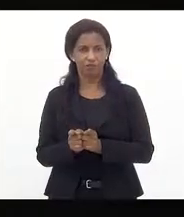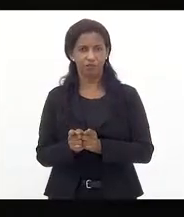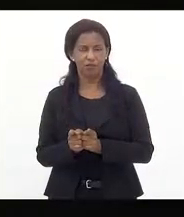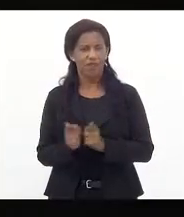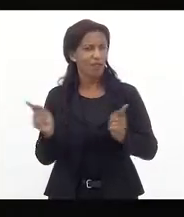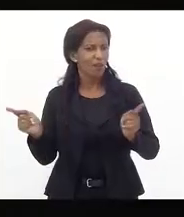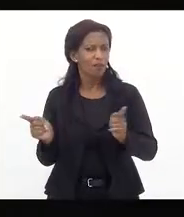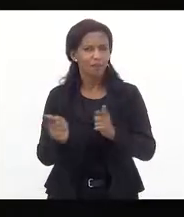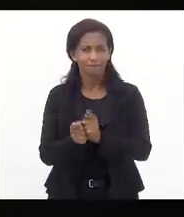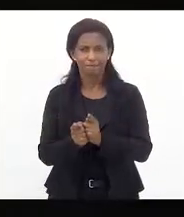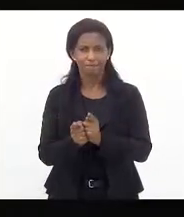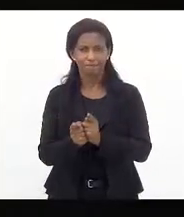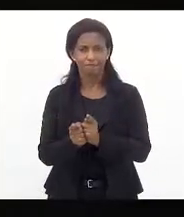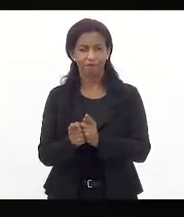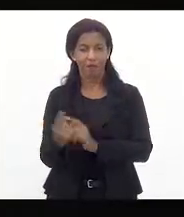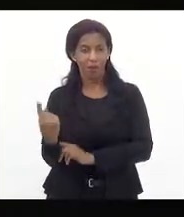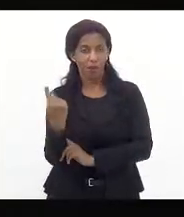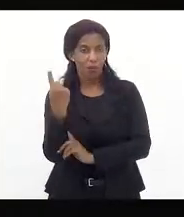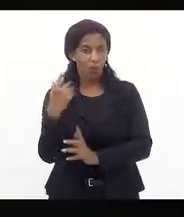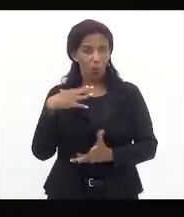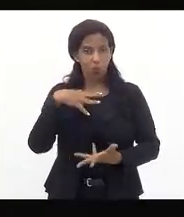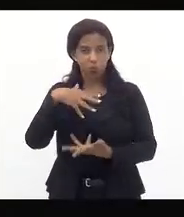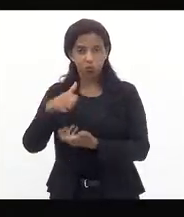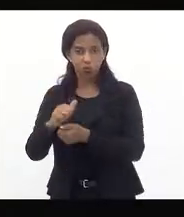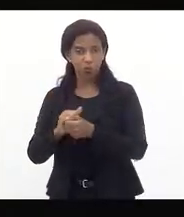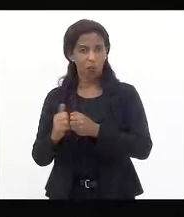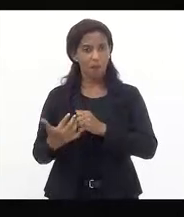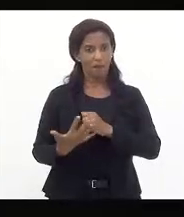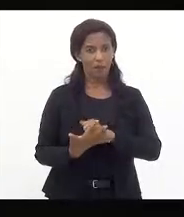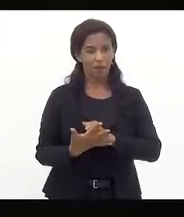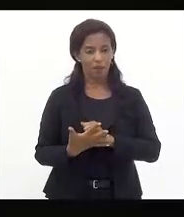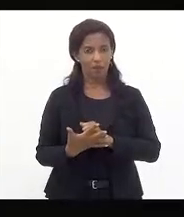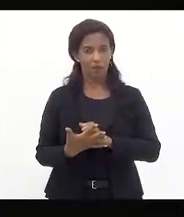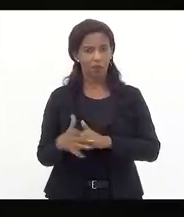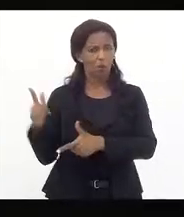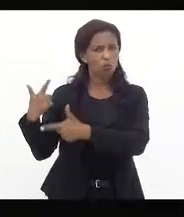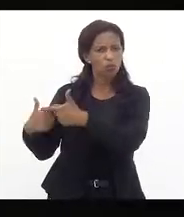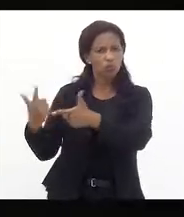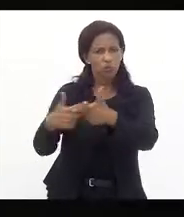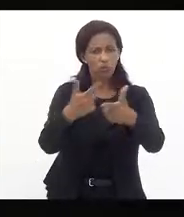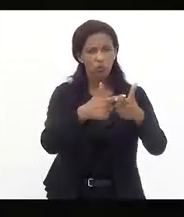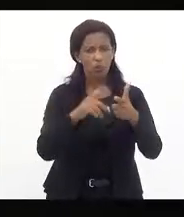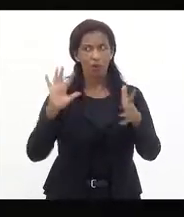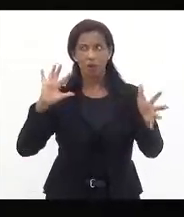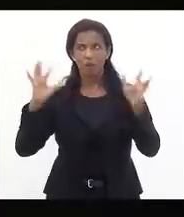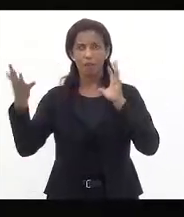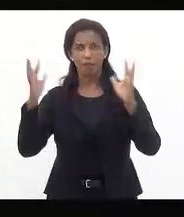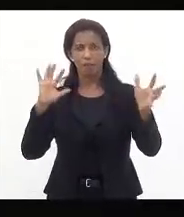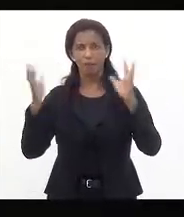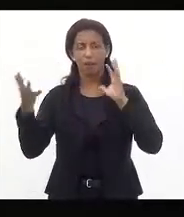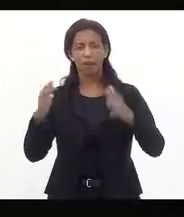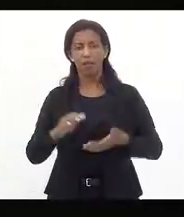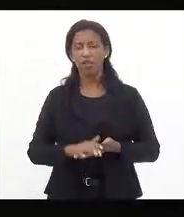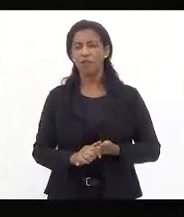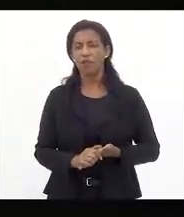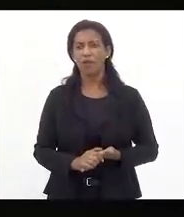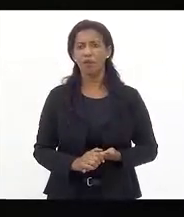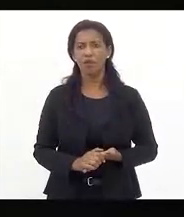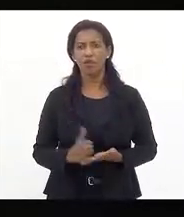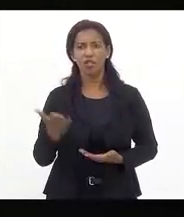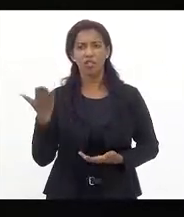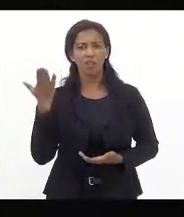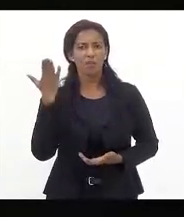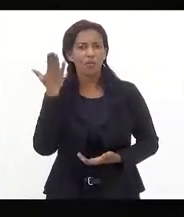muito curto para um mundo pandêmico, com graves crises climáticas. Nós